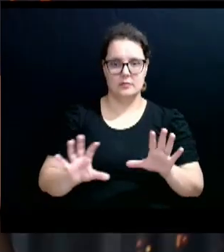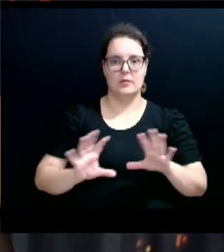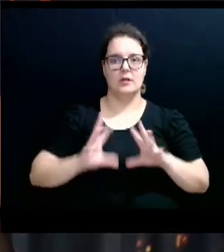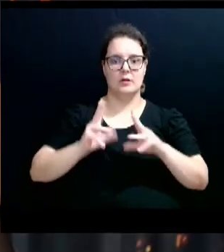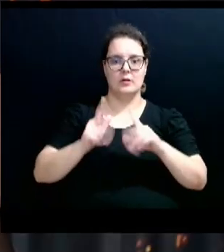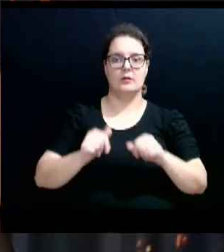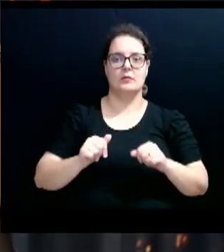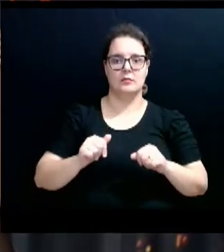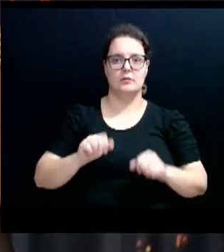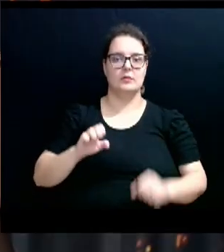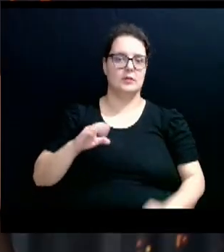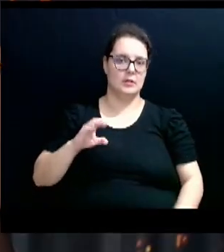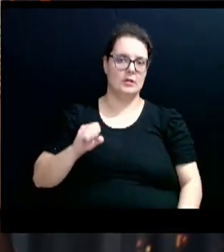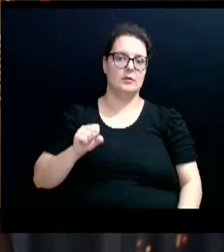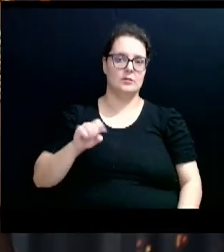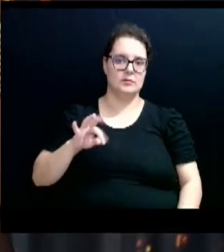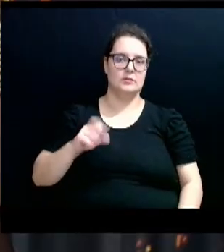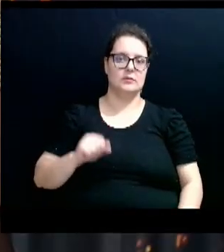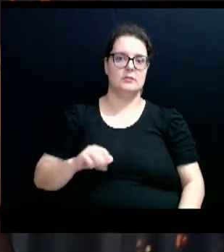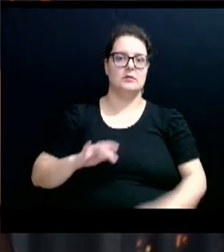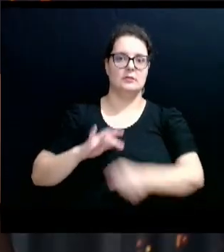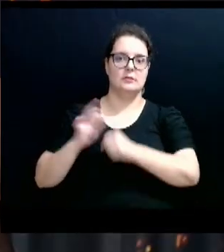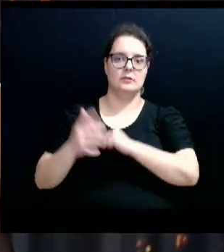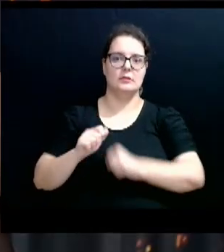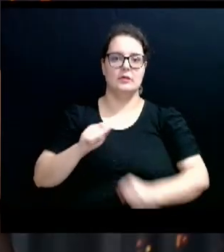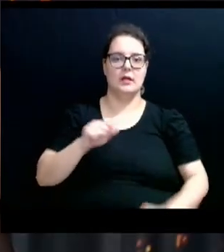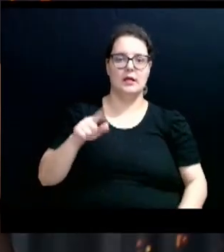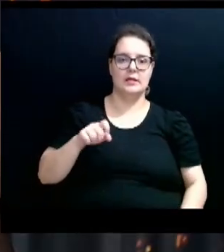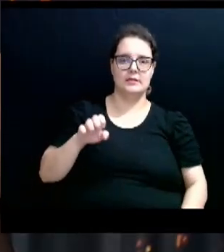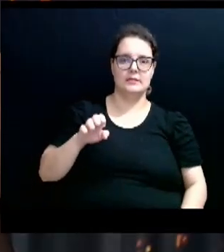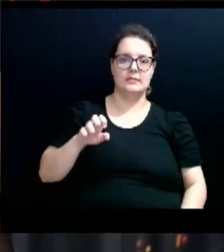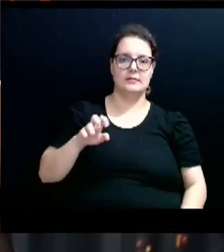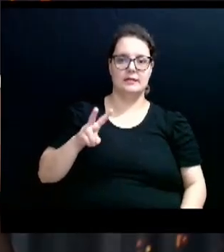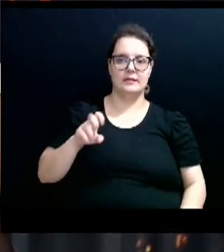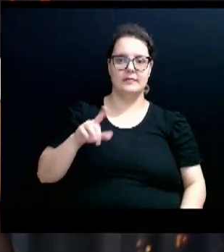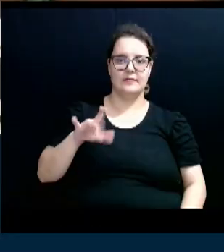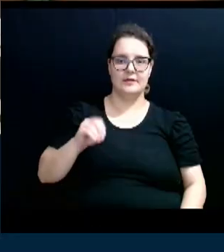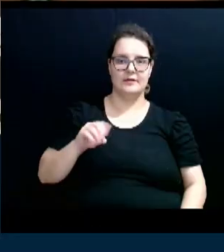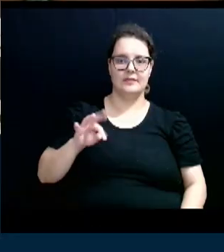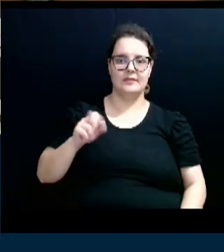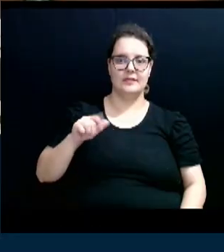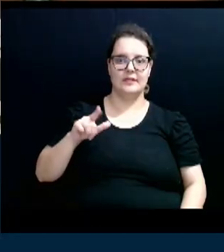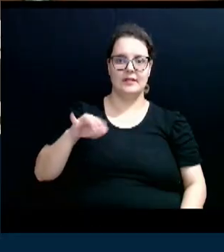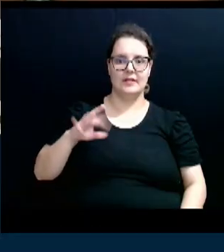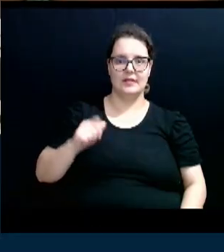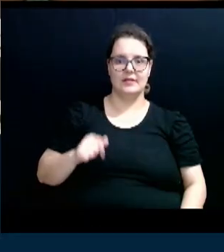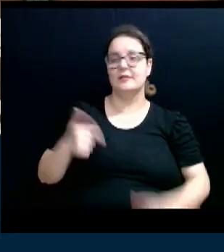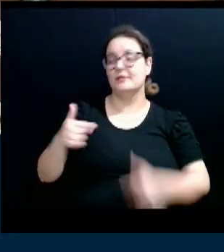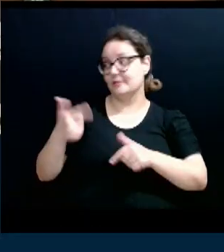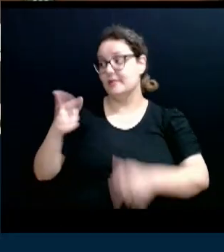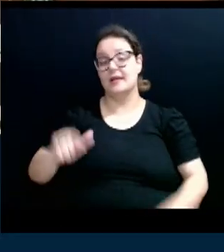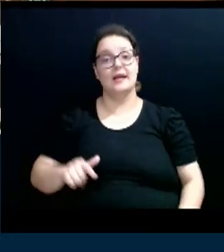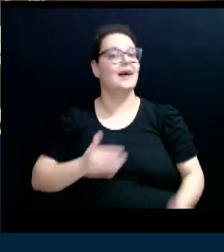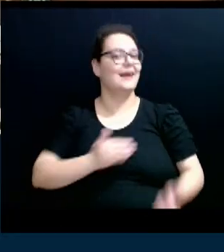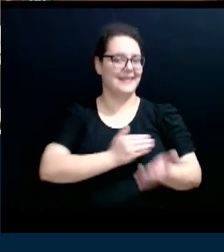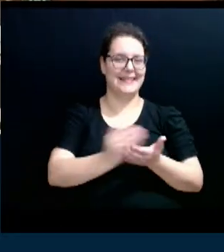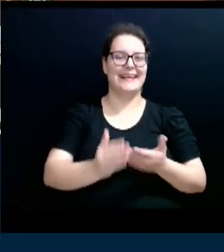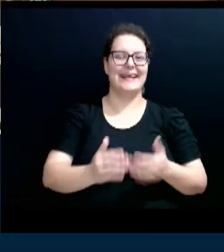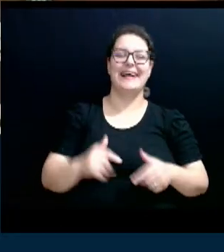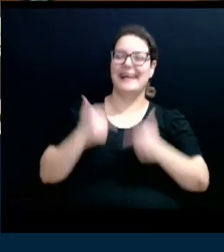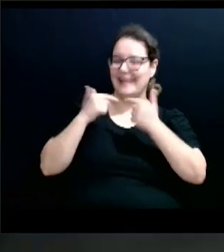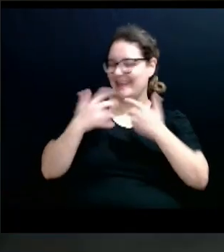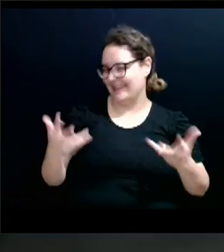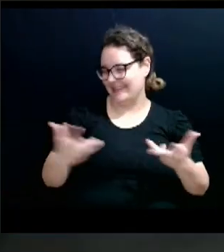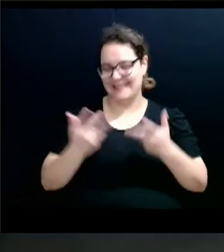e nas redes sociais eu sou Azevedo Thalita. Junto. E o trabalho continua, né? Ele tá só começando.